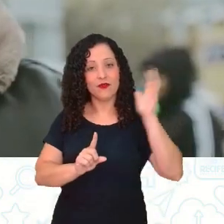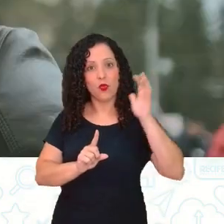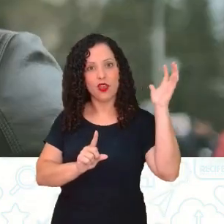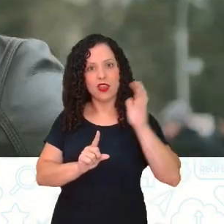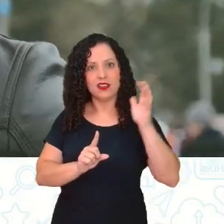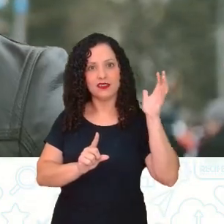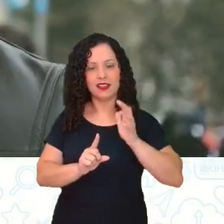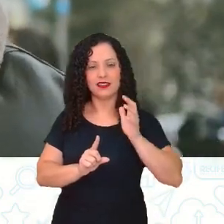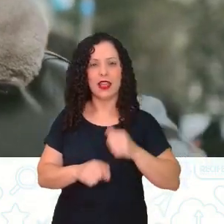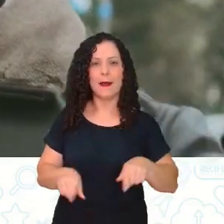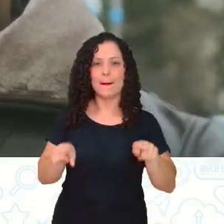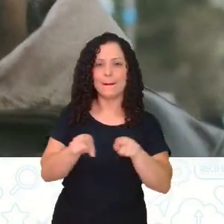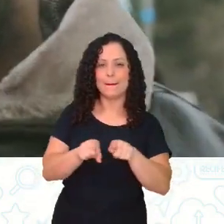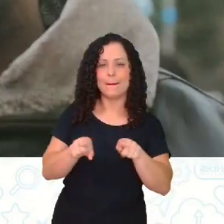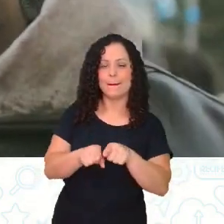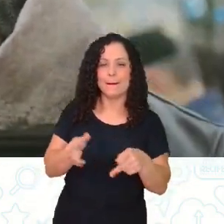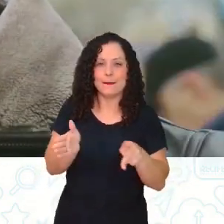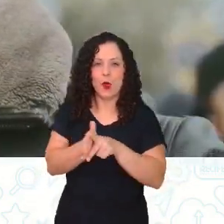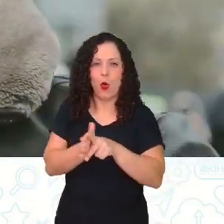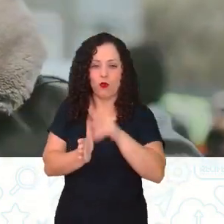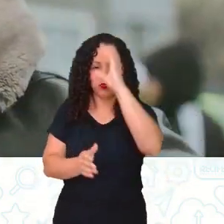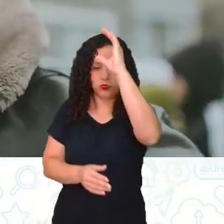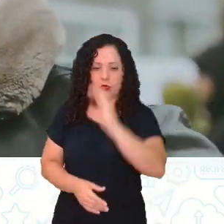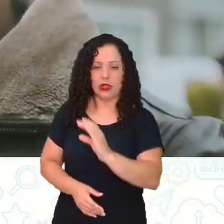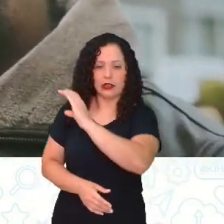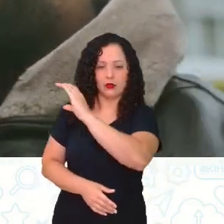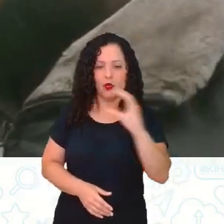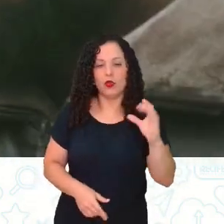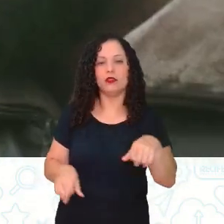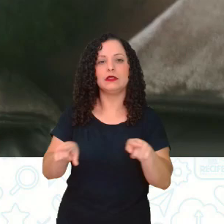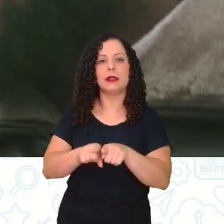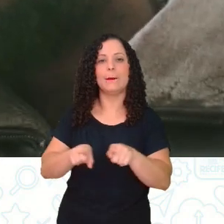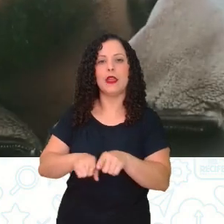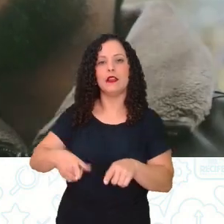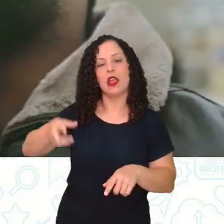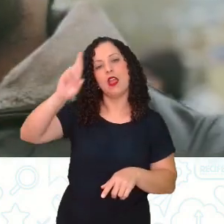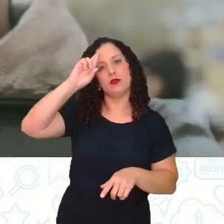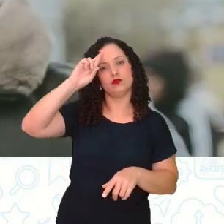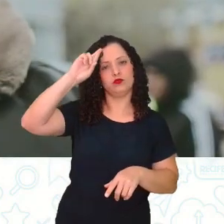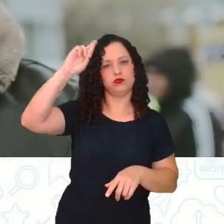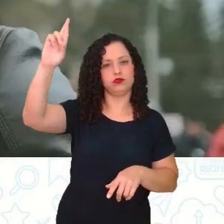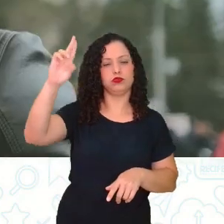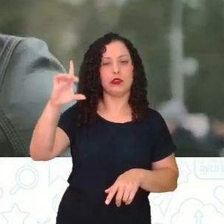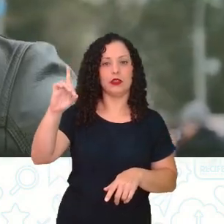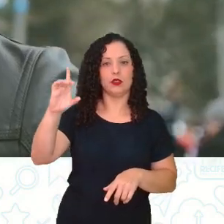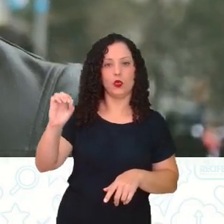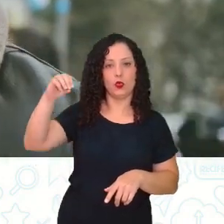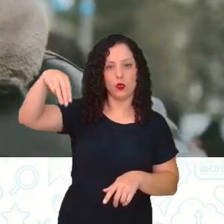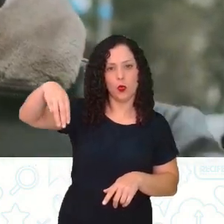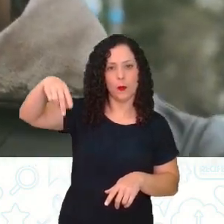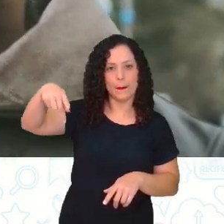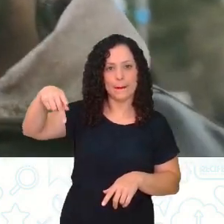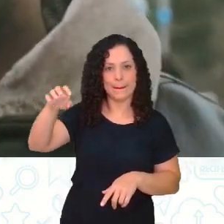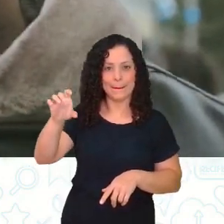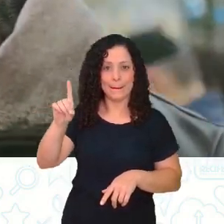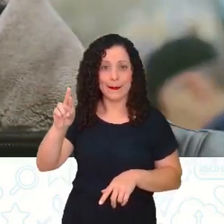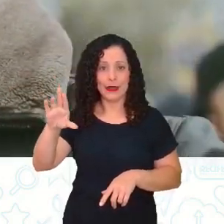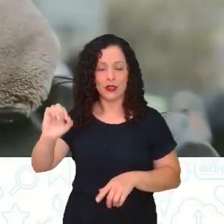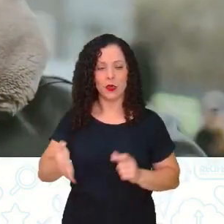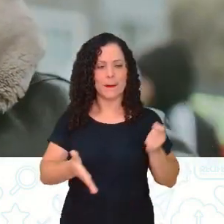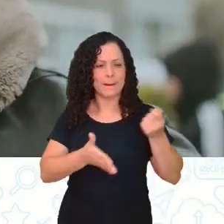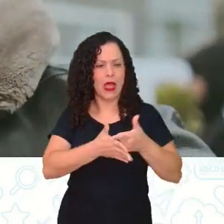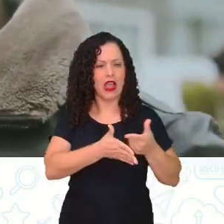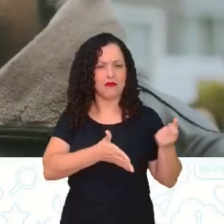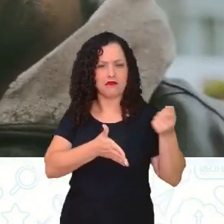o padroado, né, onde o Dom Pedro I tinha toda ali, pagava, né, tudo para